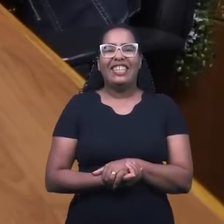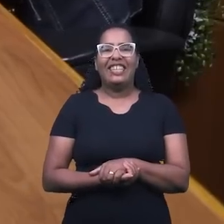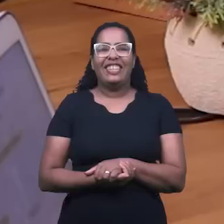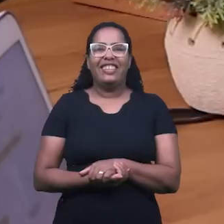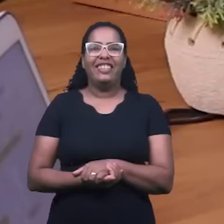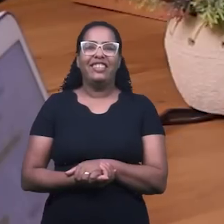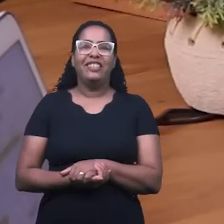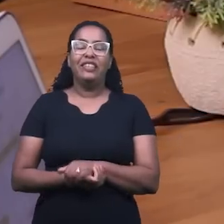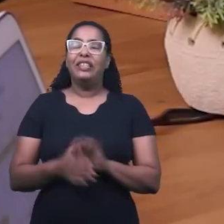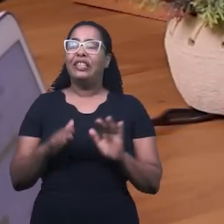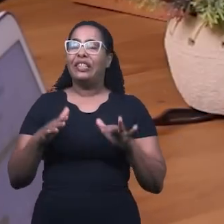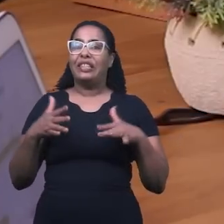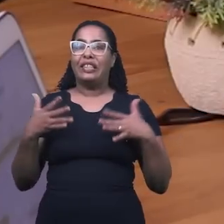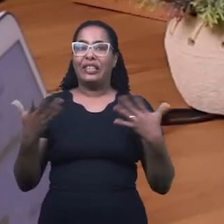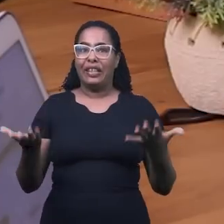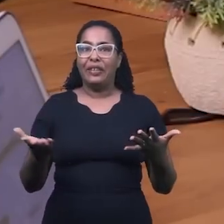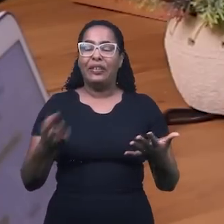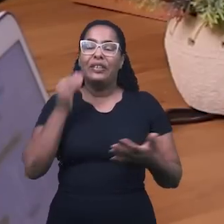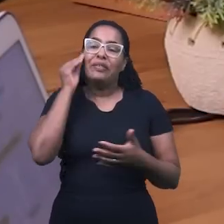coisa boa.